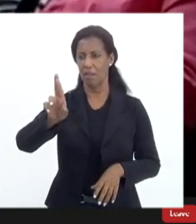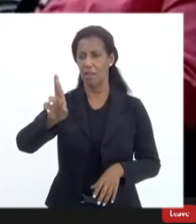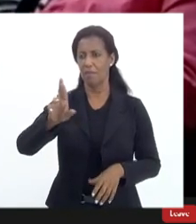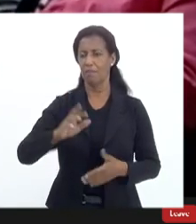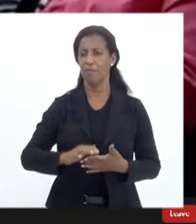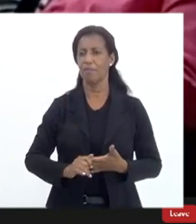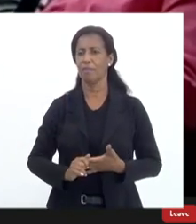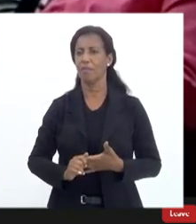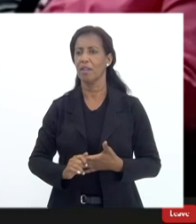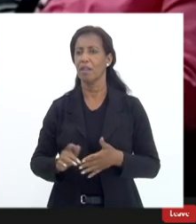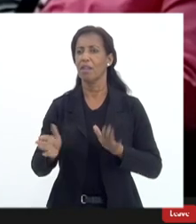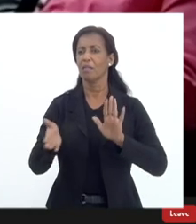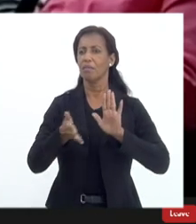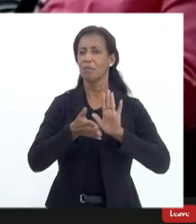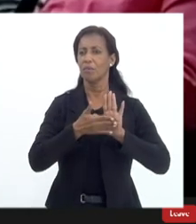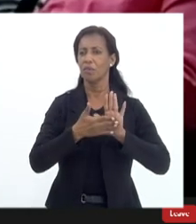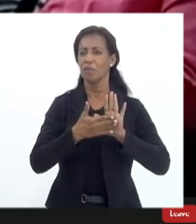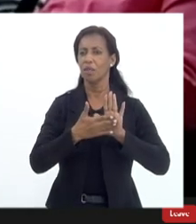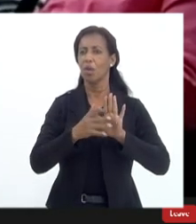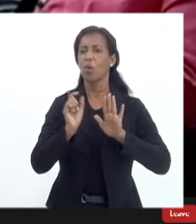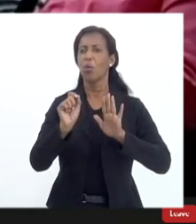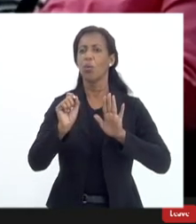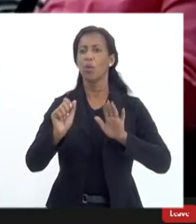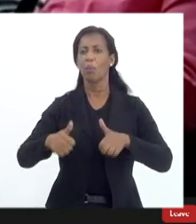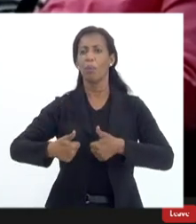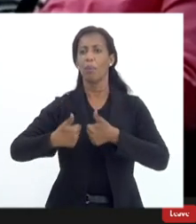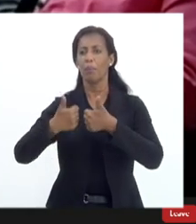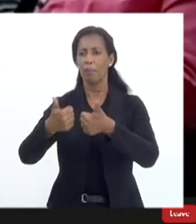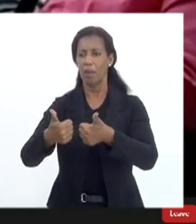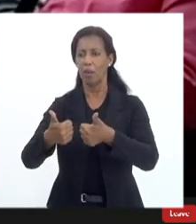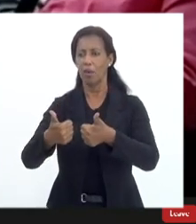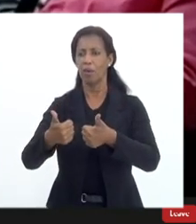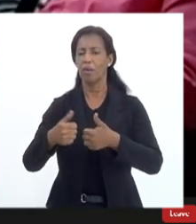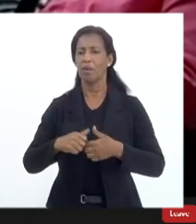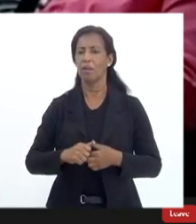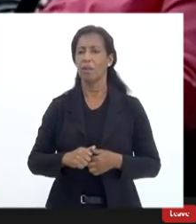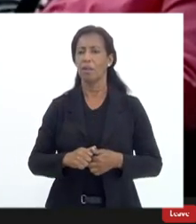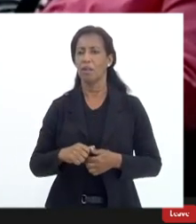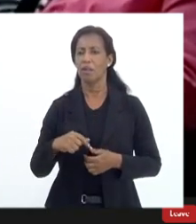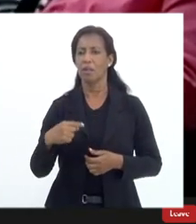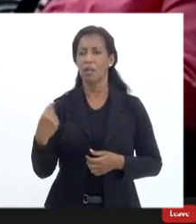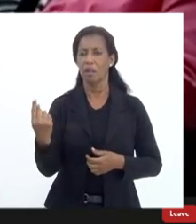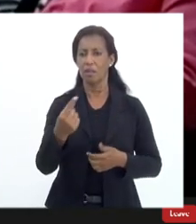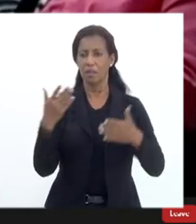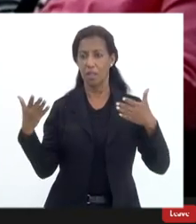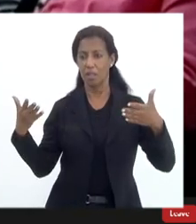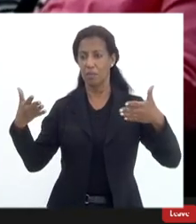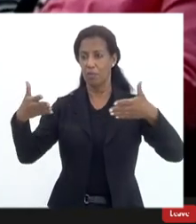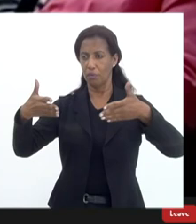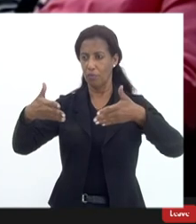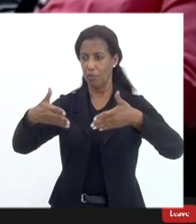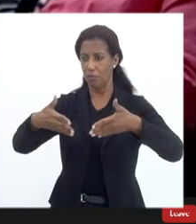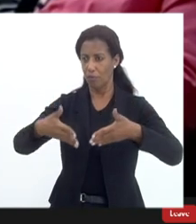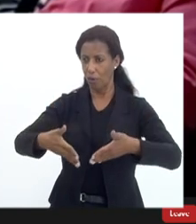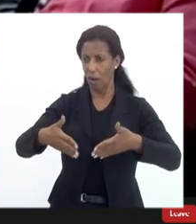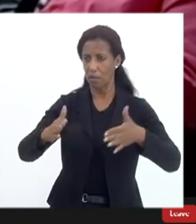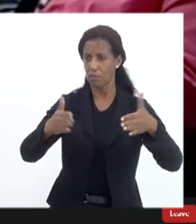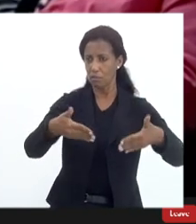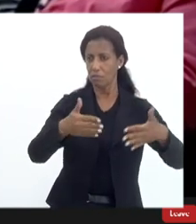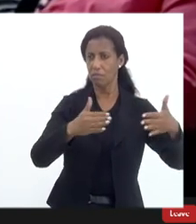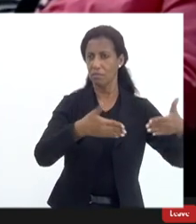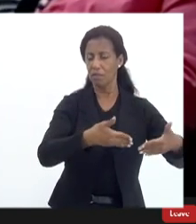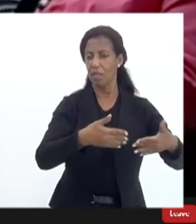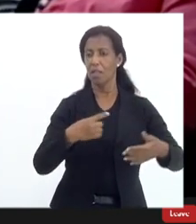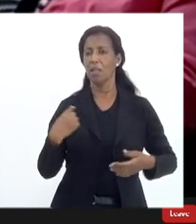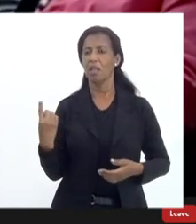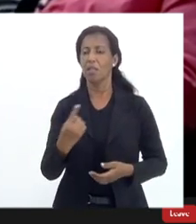senhor fez, muito pertinente, tem ajudado bastante, as equipes têm se debruçado em cima dele, e a